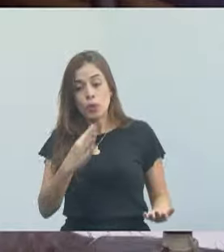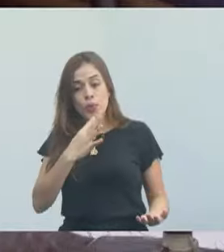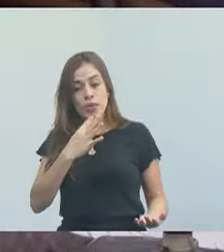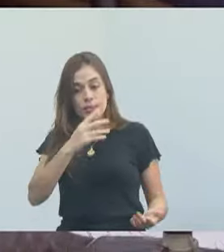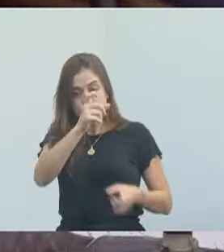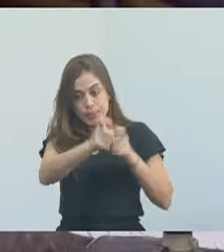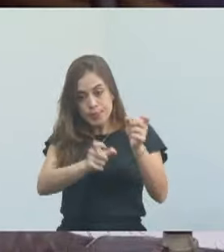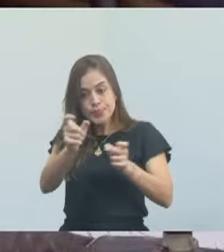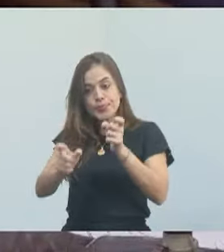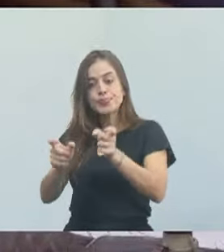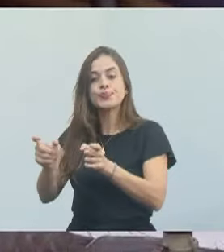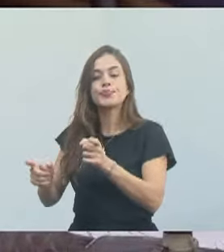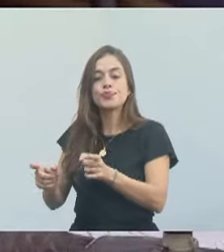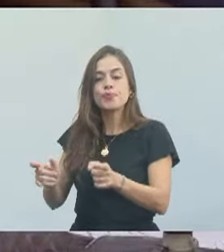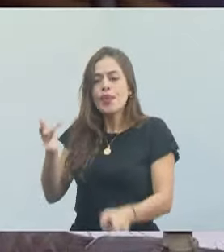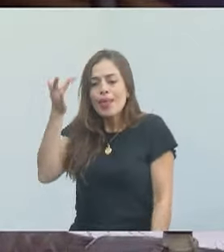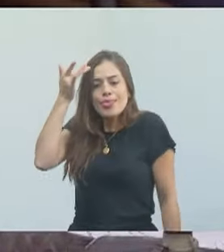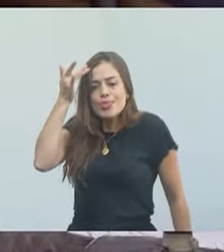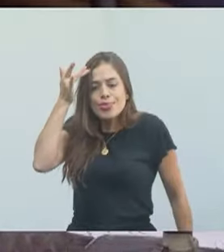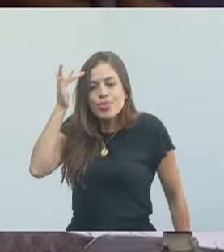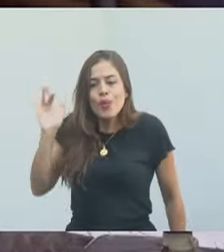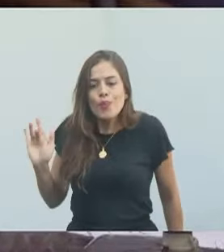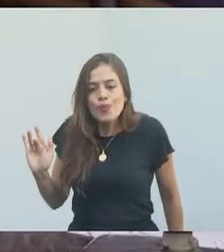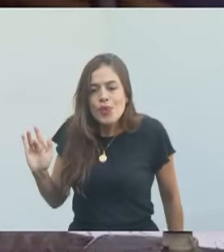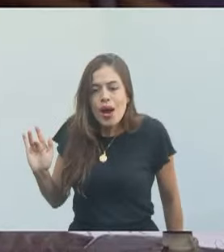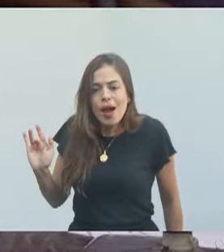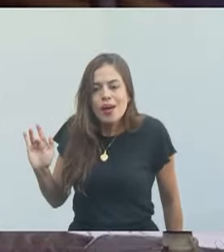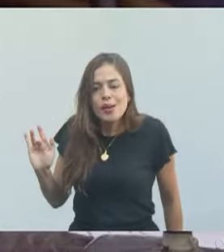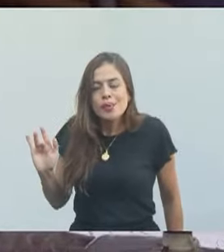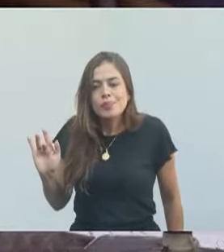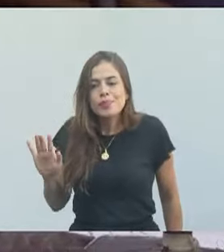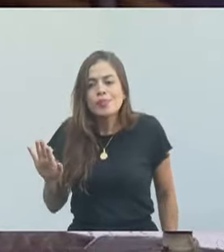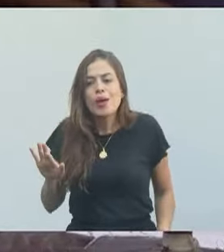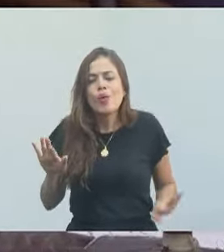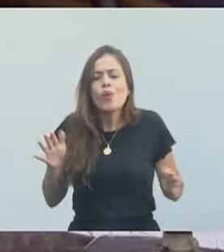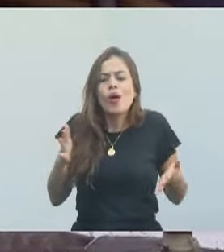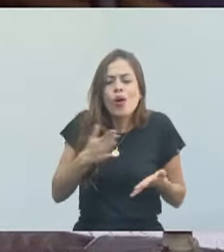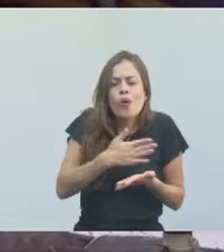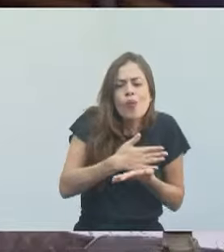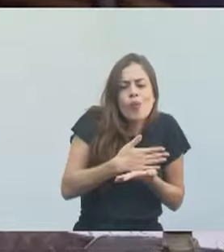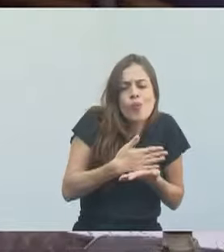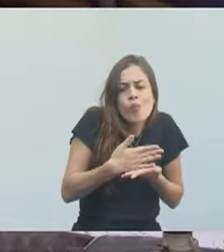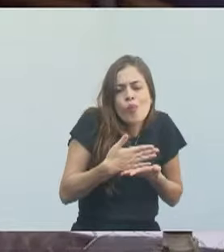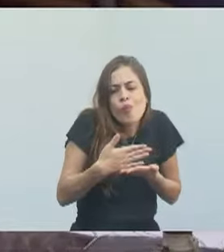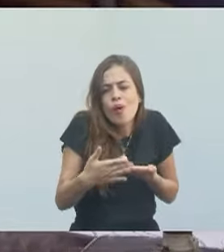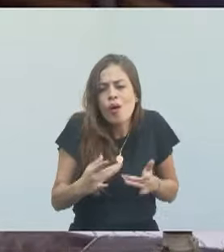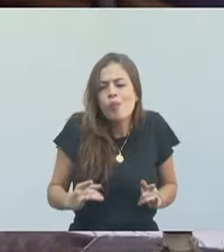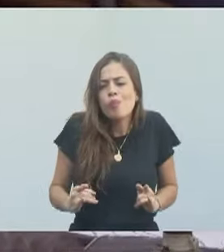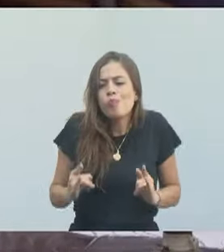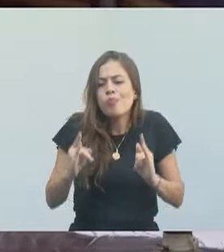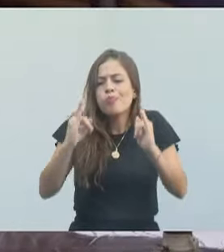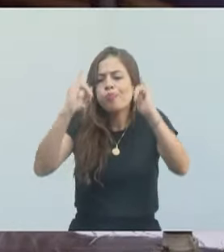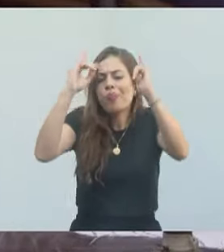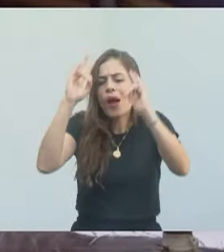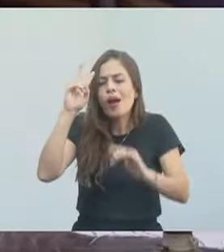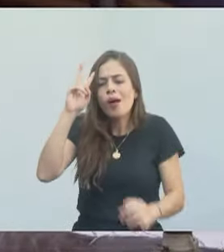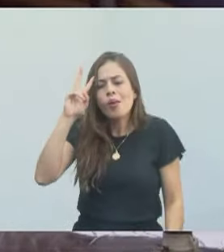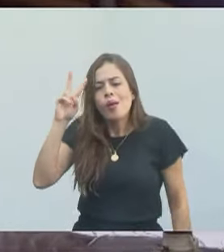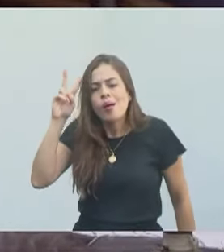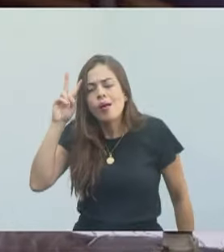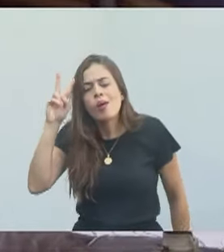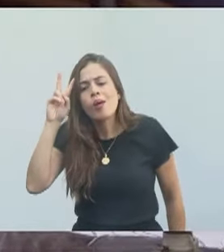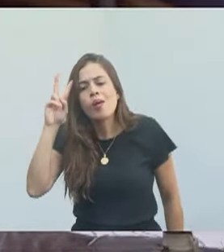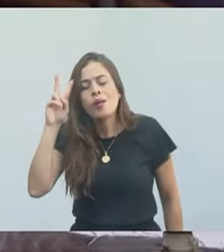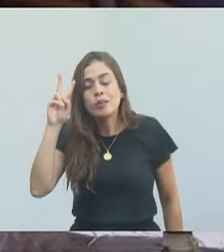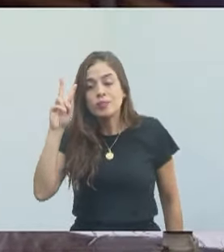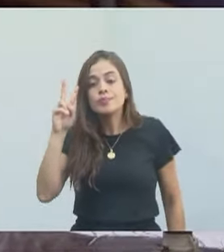que talvez não saibam, né, da origem dos nossos prédios históricos, e